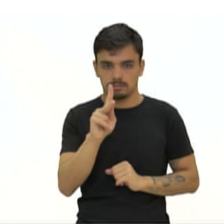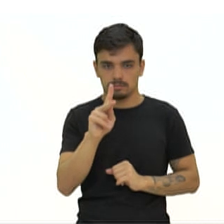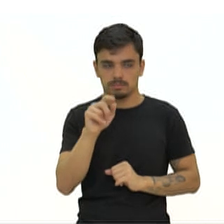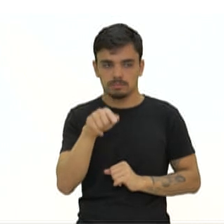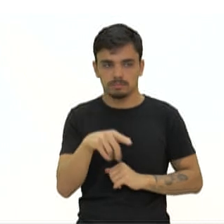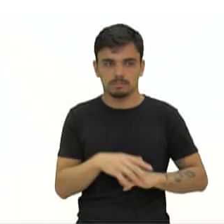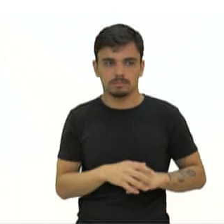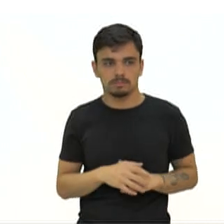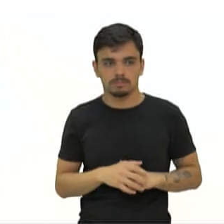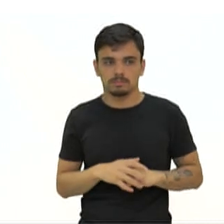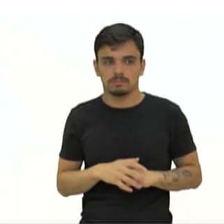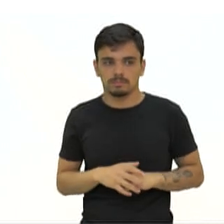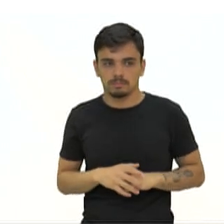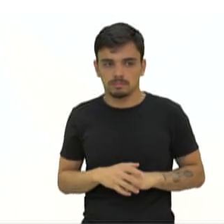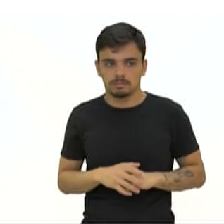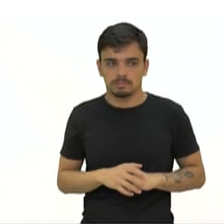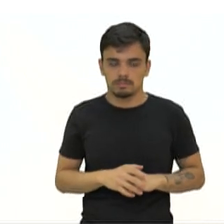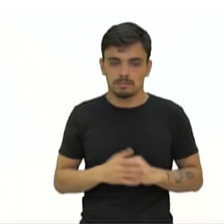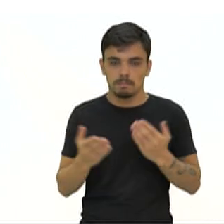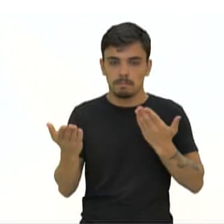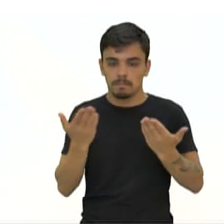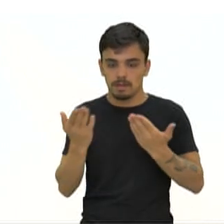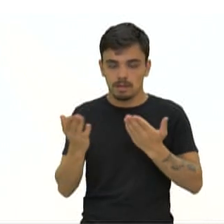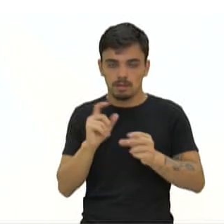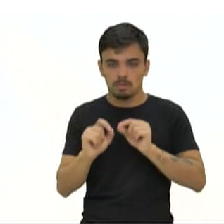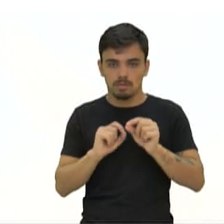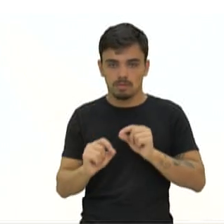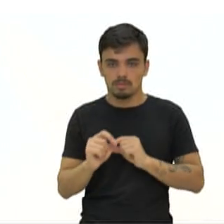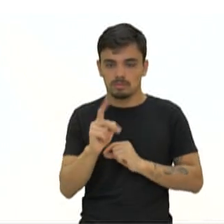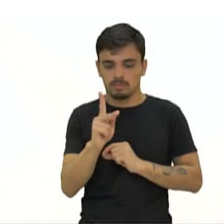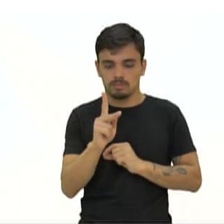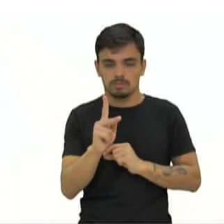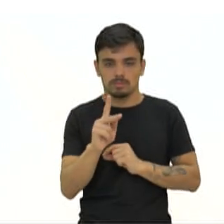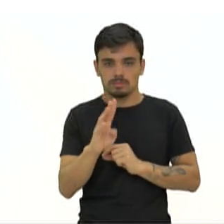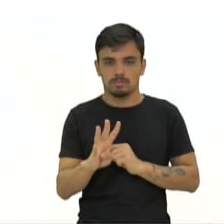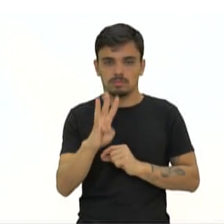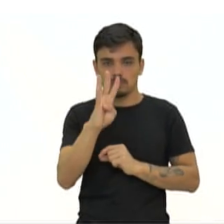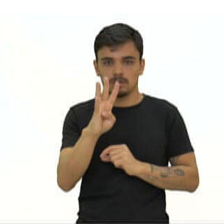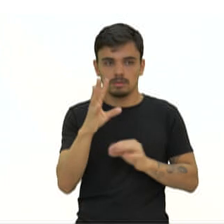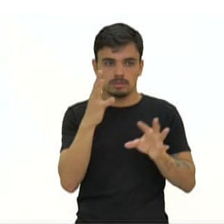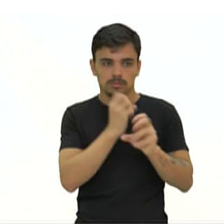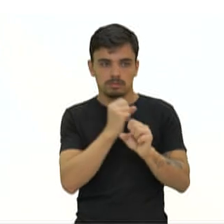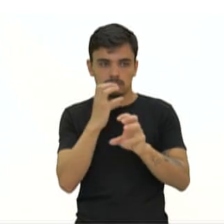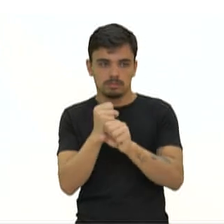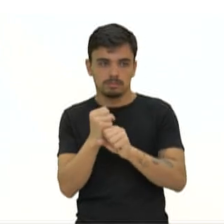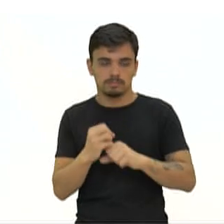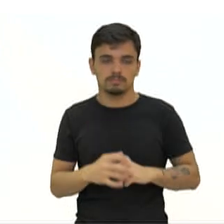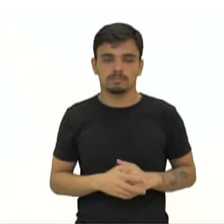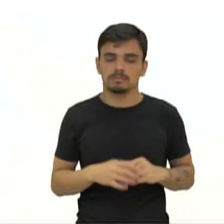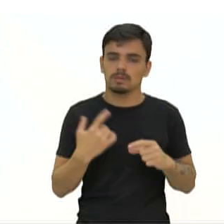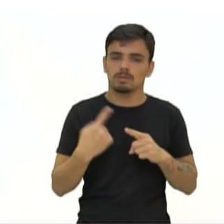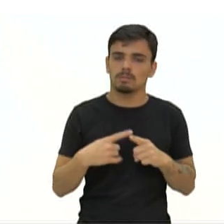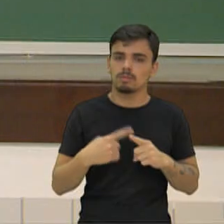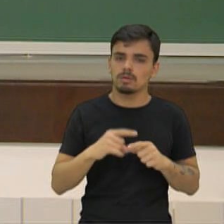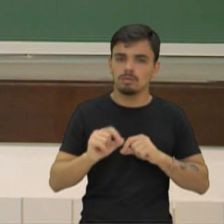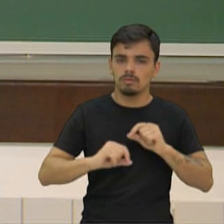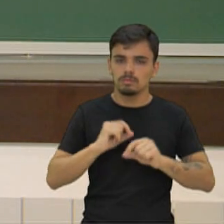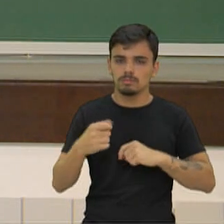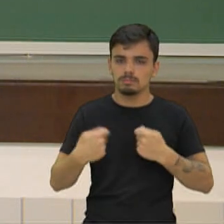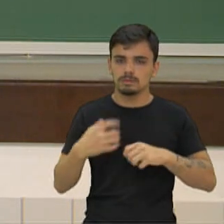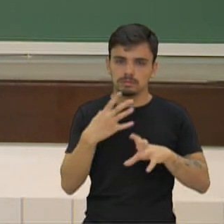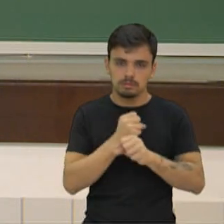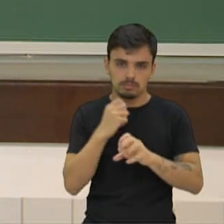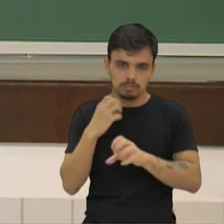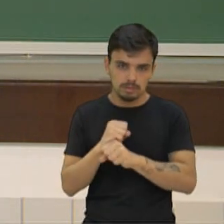ohms, 4K. Paralelo com 4K, série com 4K, soma com 4K. Por quê? Na resistência equivalente eu tenho que somar